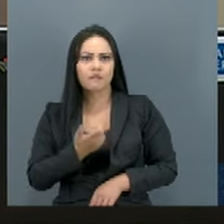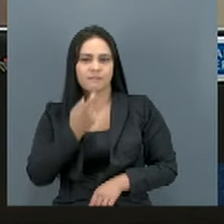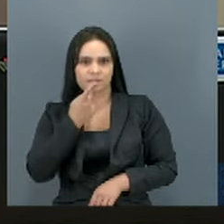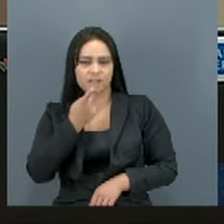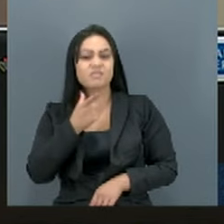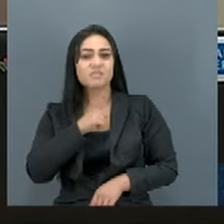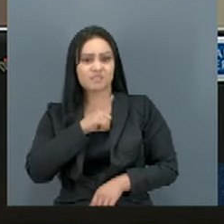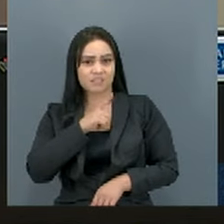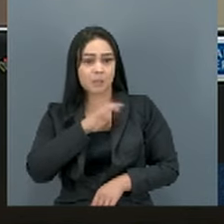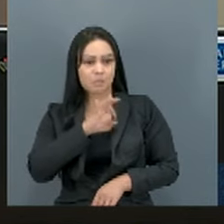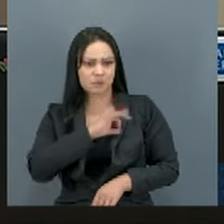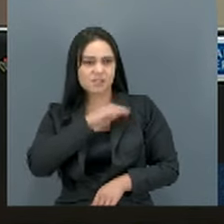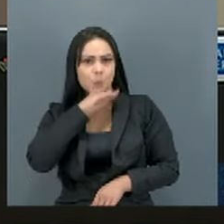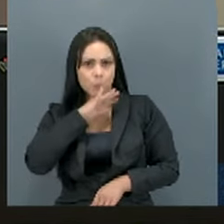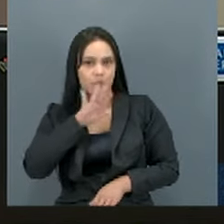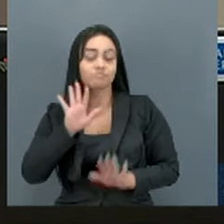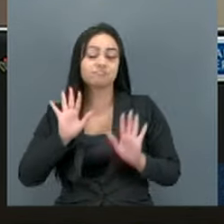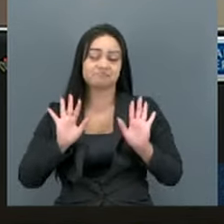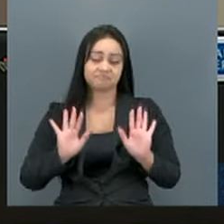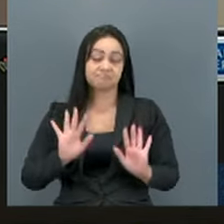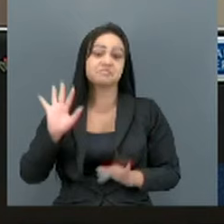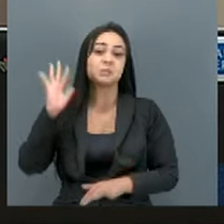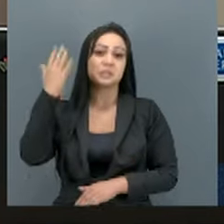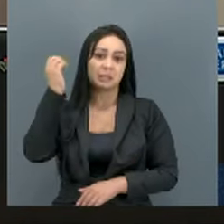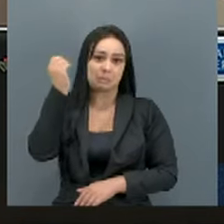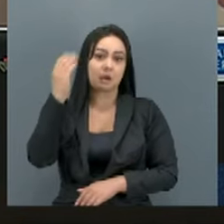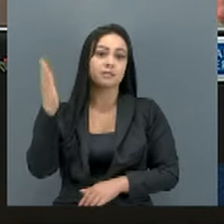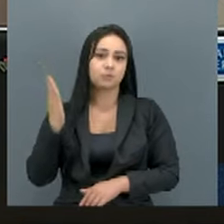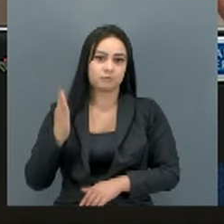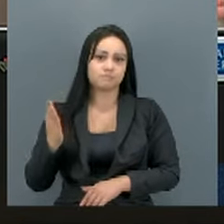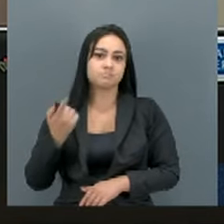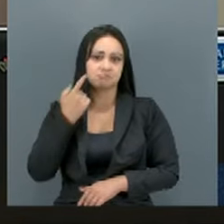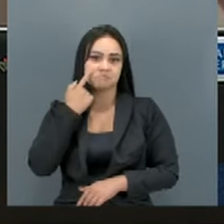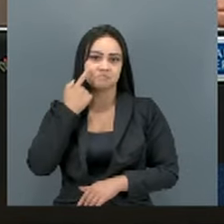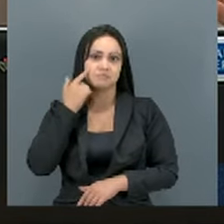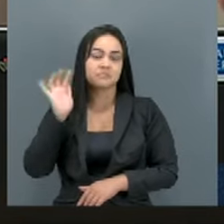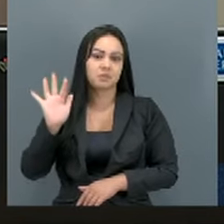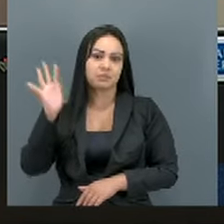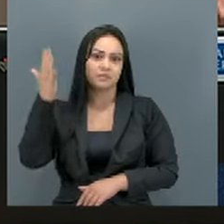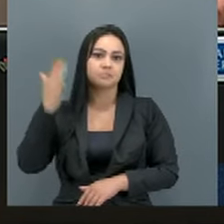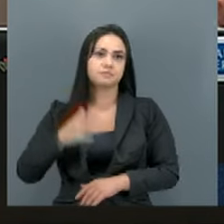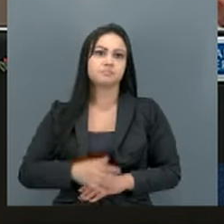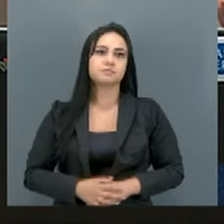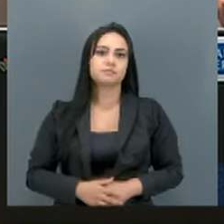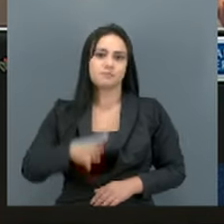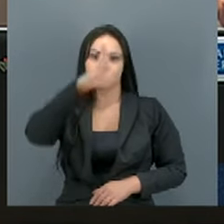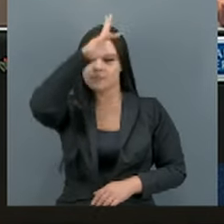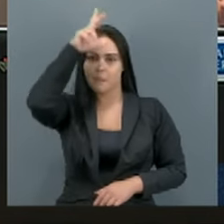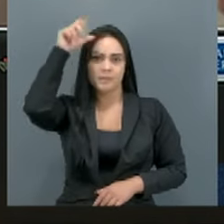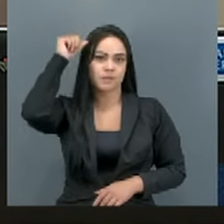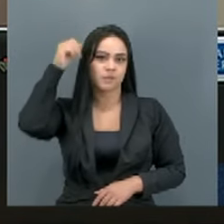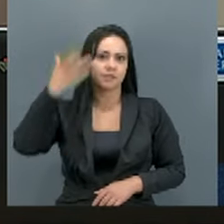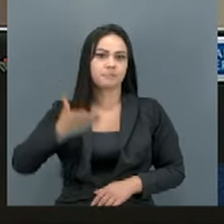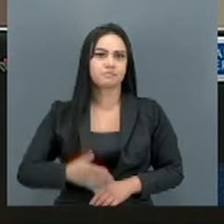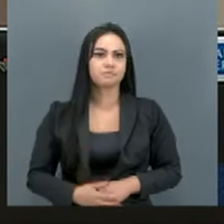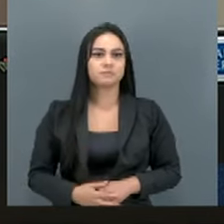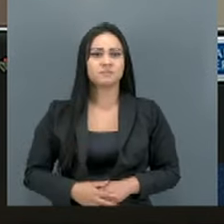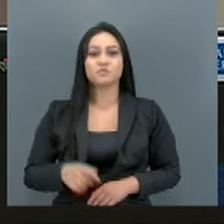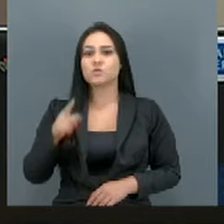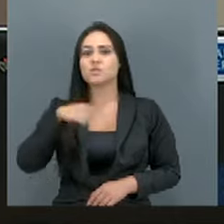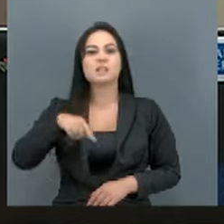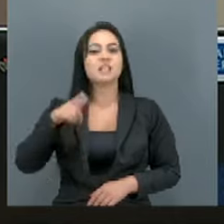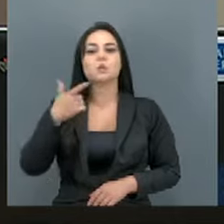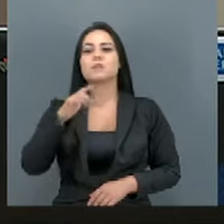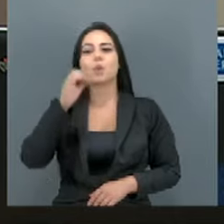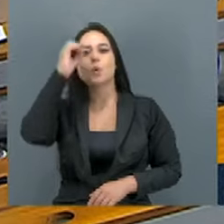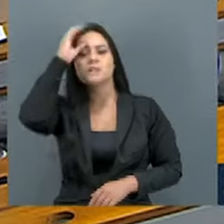tem polícia do mal. Está aí. Está acontecendo no Brasil. Está acontecendo no Brasil, na Amazônia. E vocês não têm conhecimento